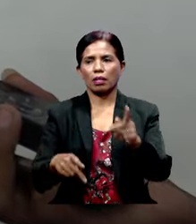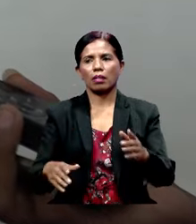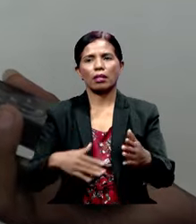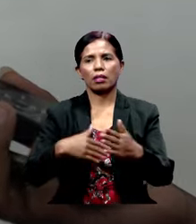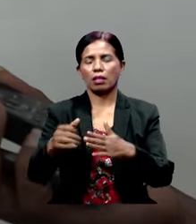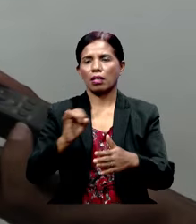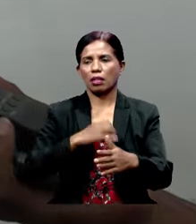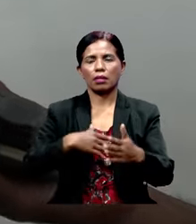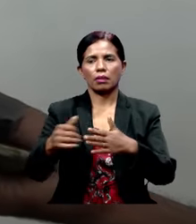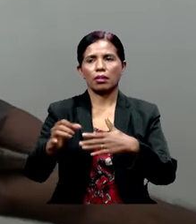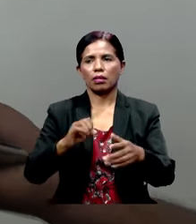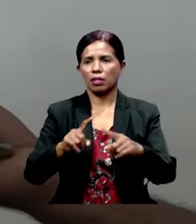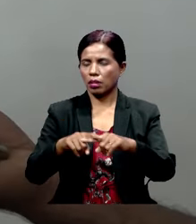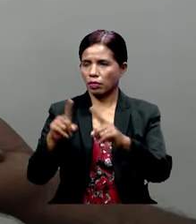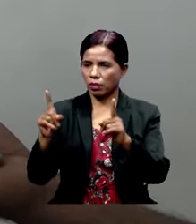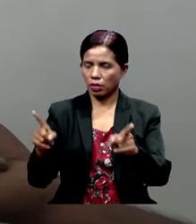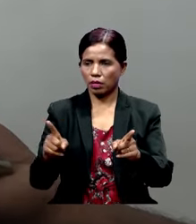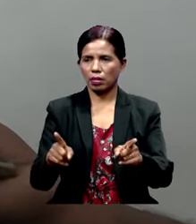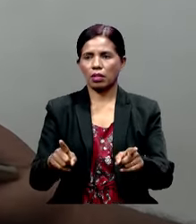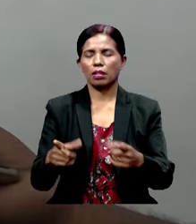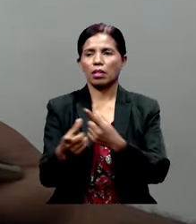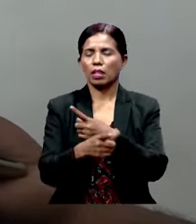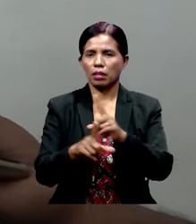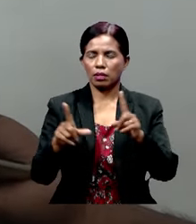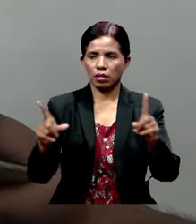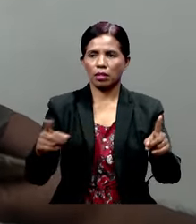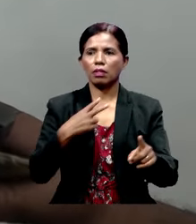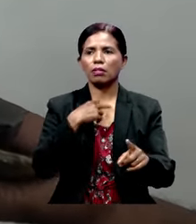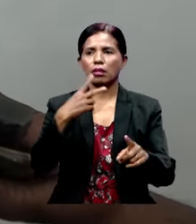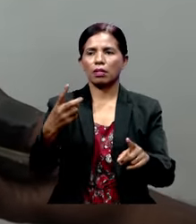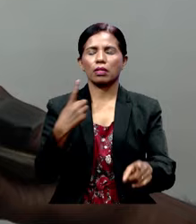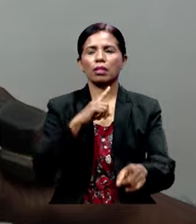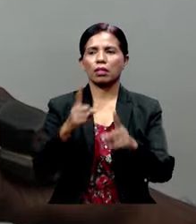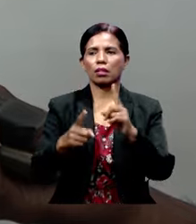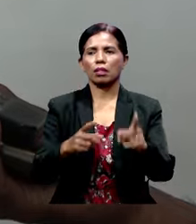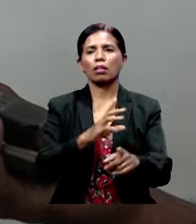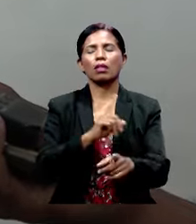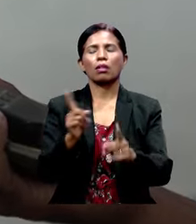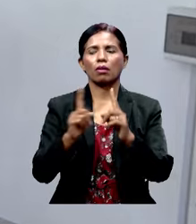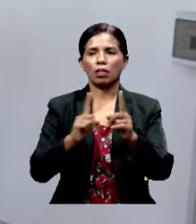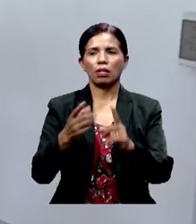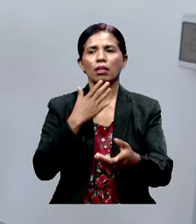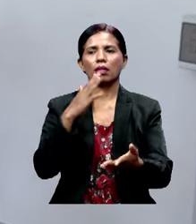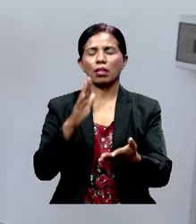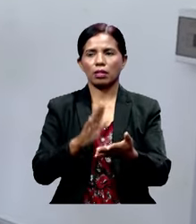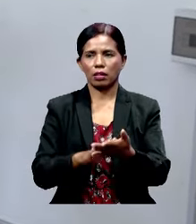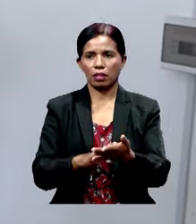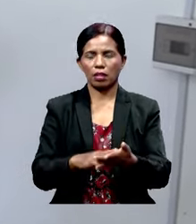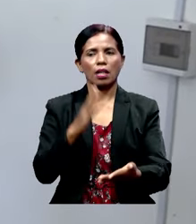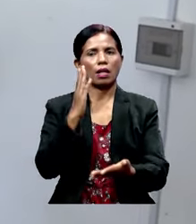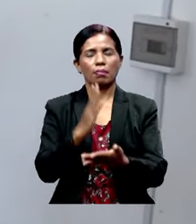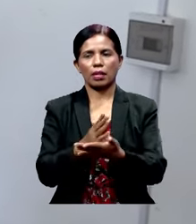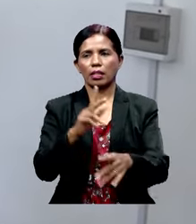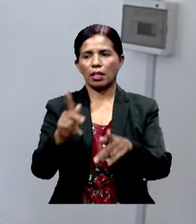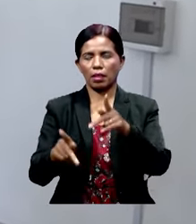barra calcolia? Porque é diferente entre liberdade de expressão ou ita insulta ema ou críticas ne bela construtivo ramate